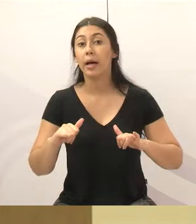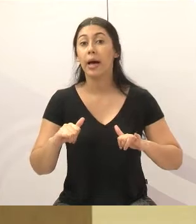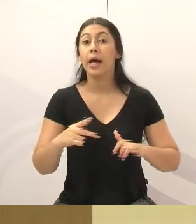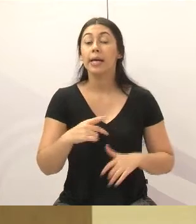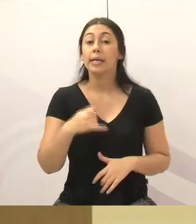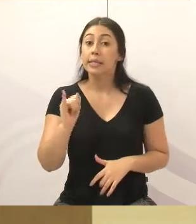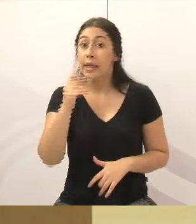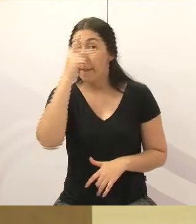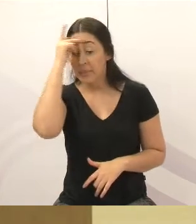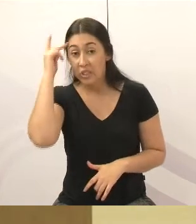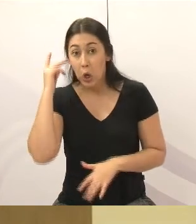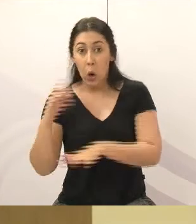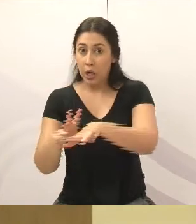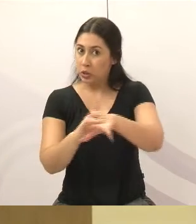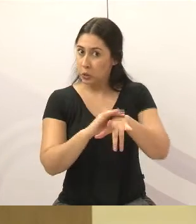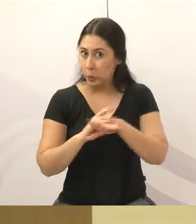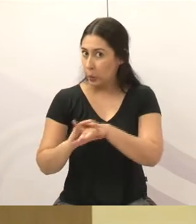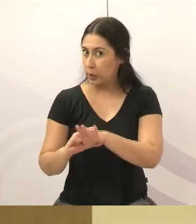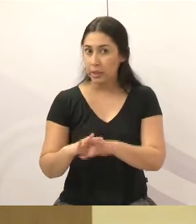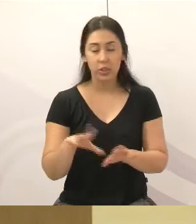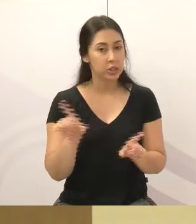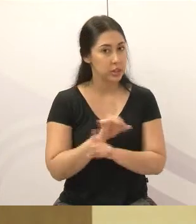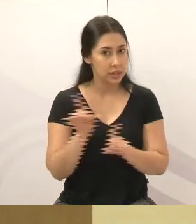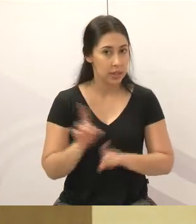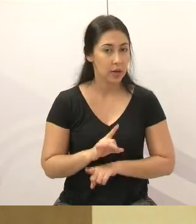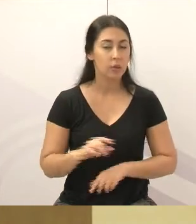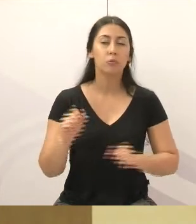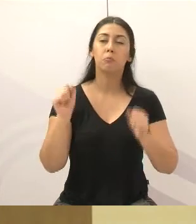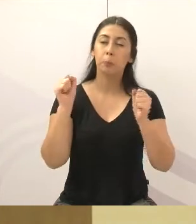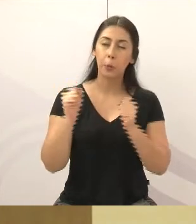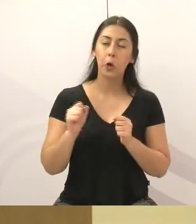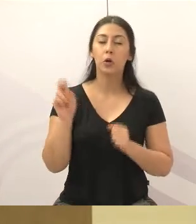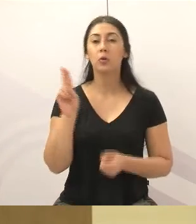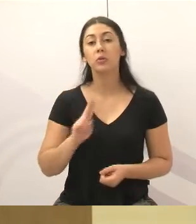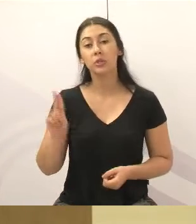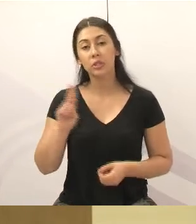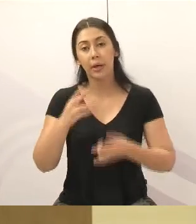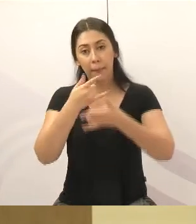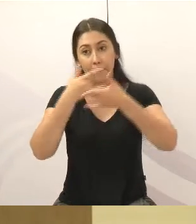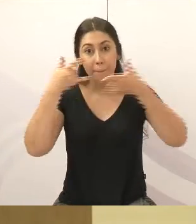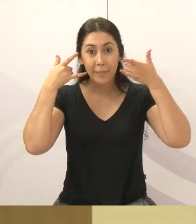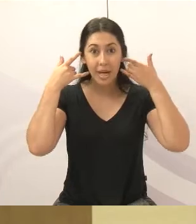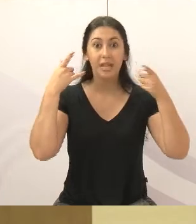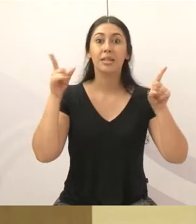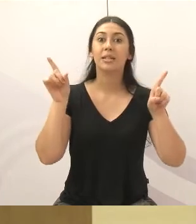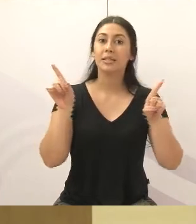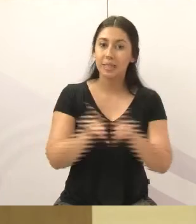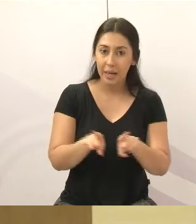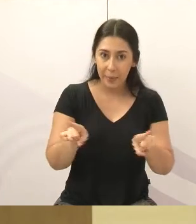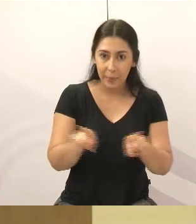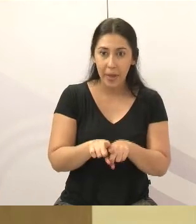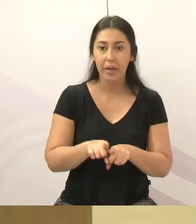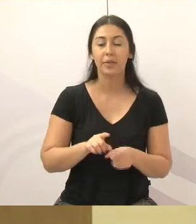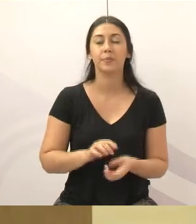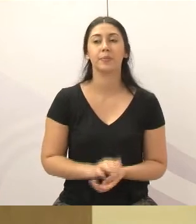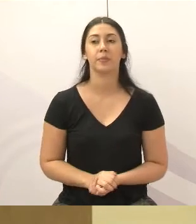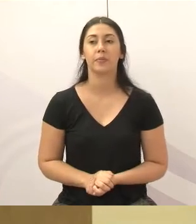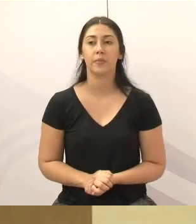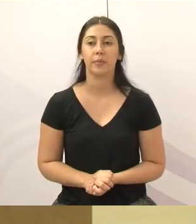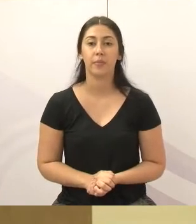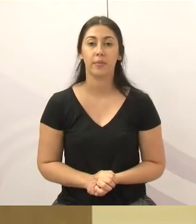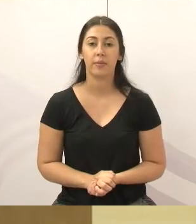ser utilizada por aqueles que não estão contaminados ou acreditam não estar